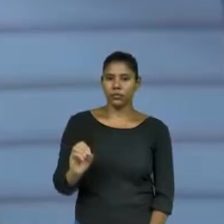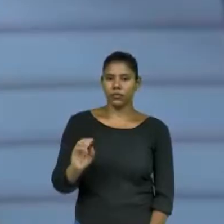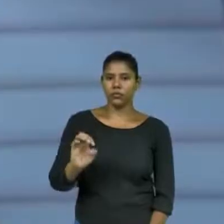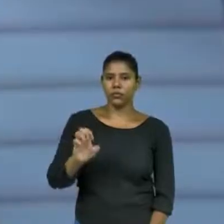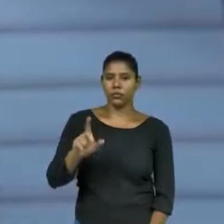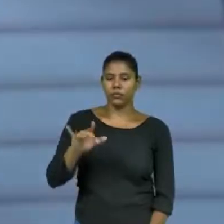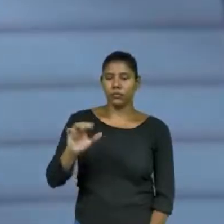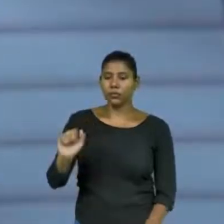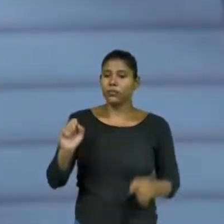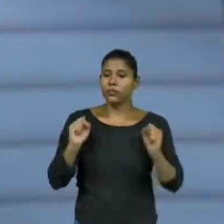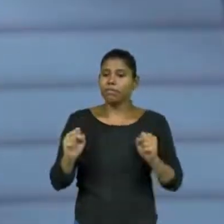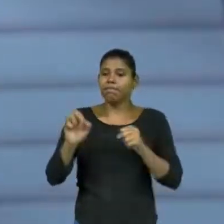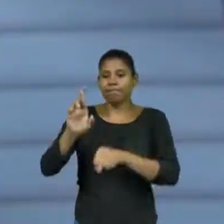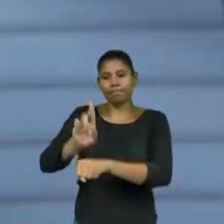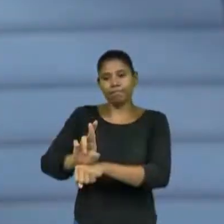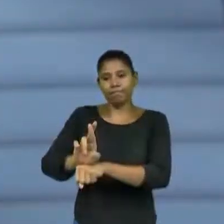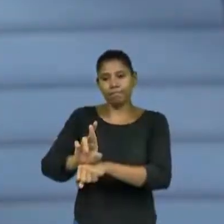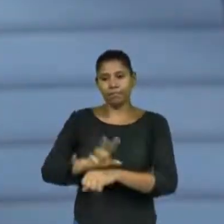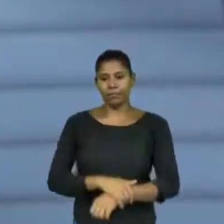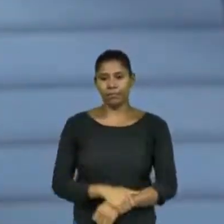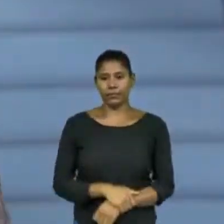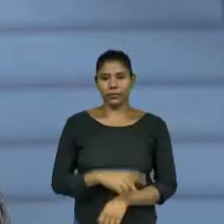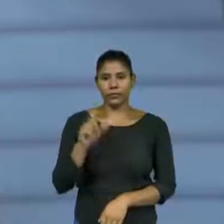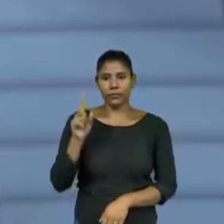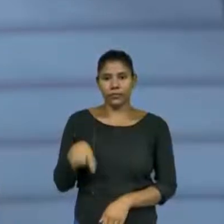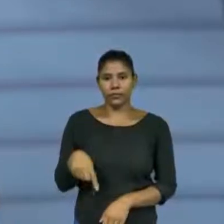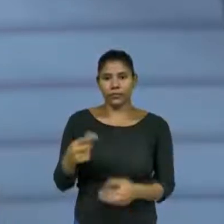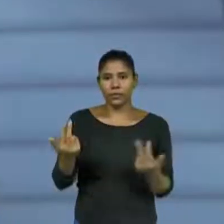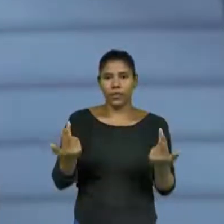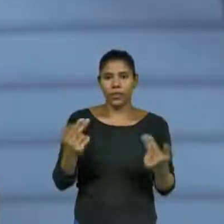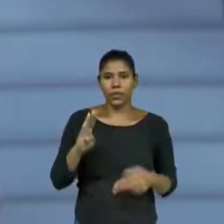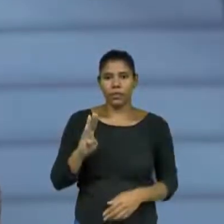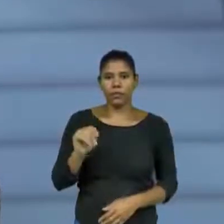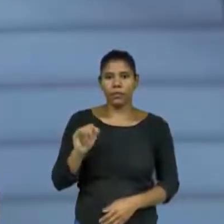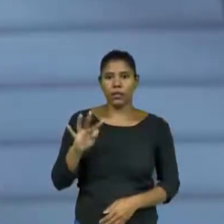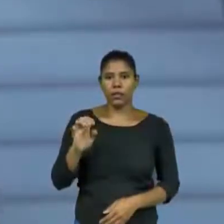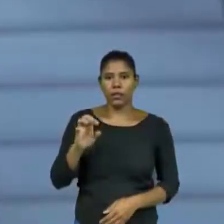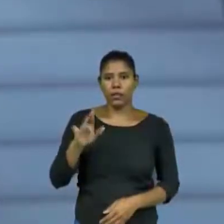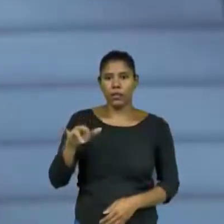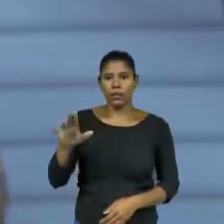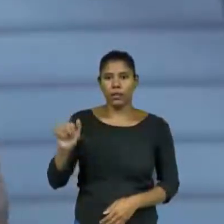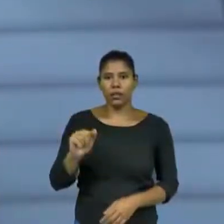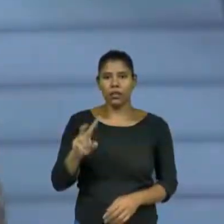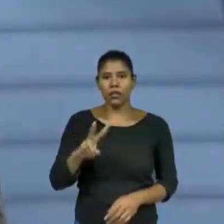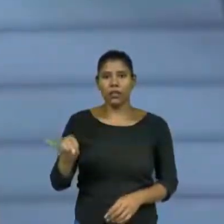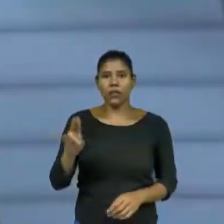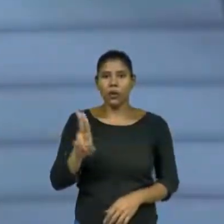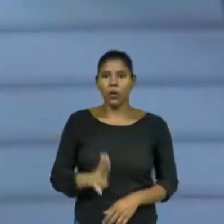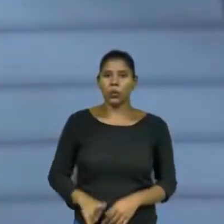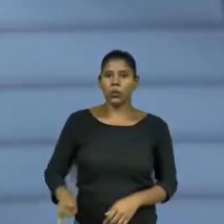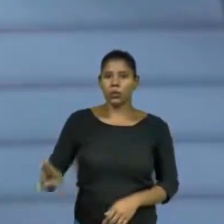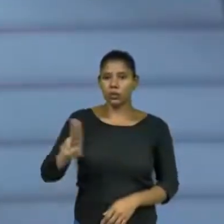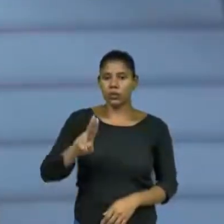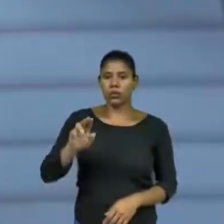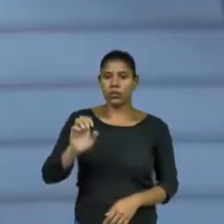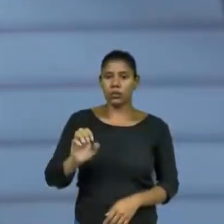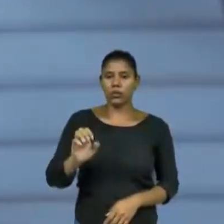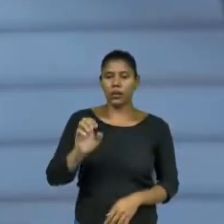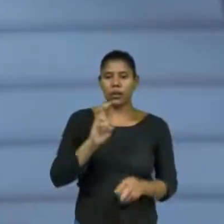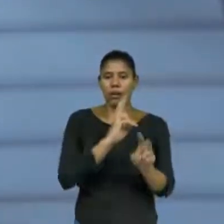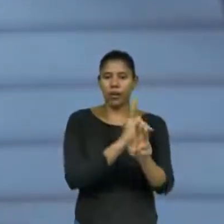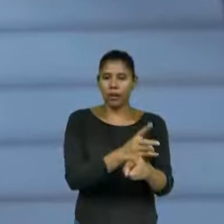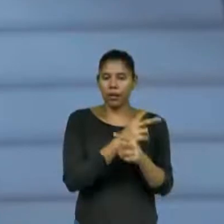Isso. Você tem um lago, é como uma bateria, uma grande bateria. Então você vai usando a eólica e a solar, que você tem